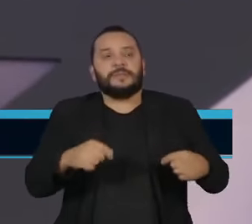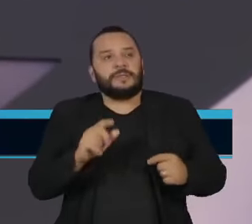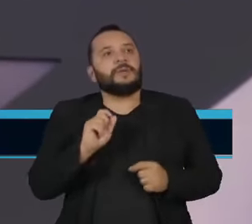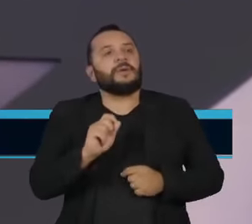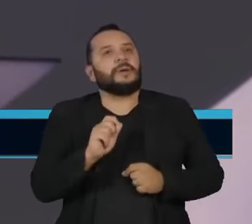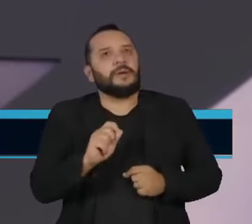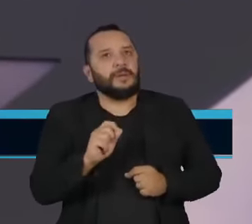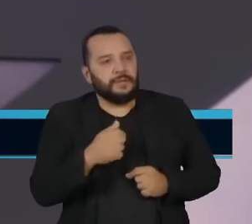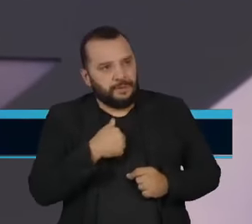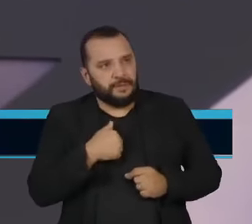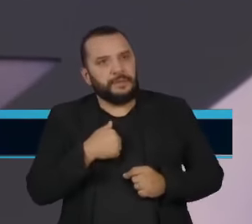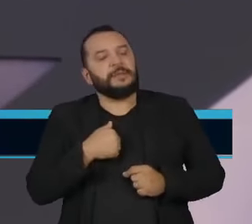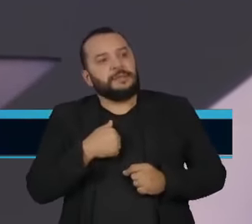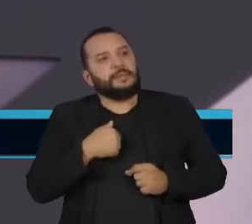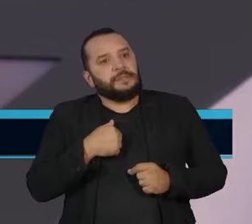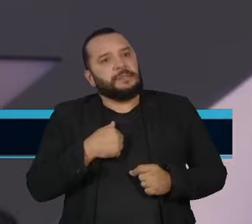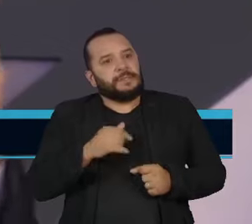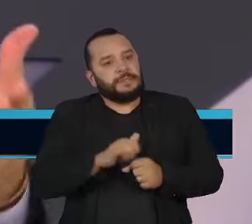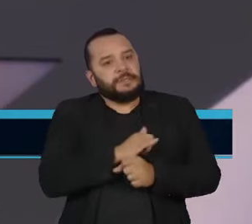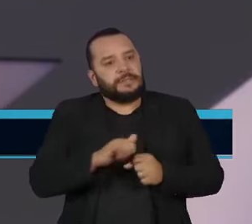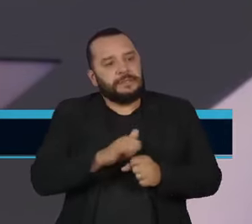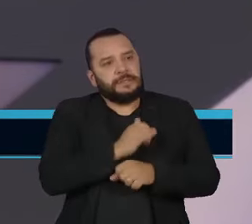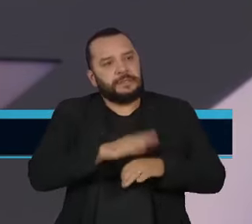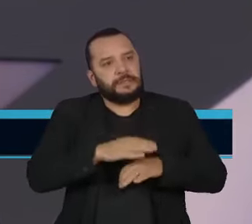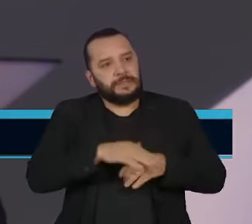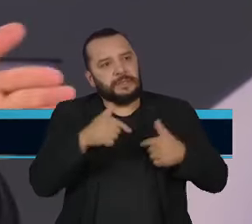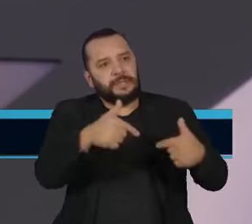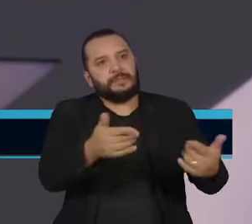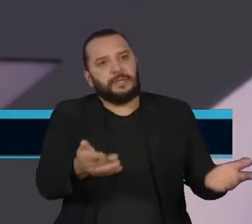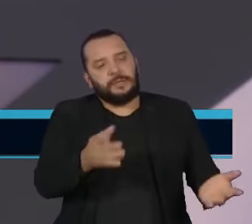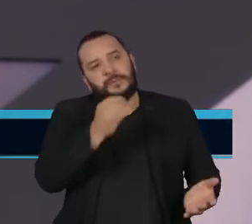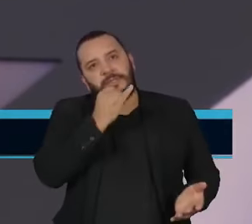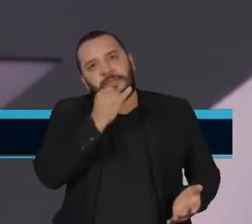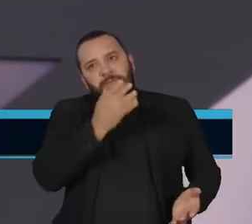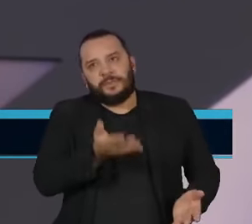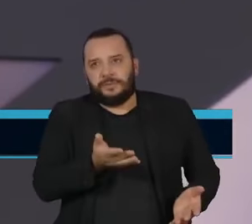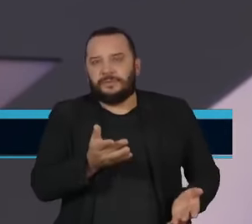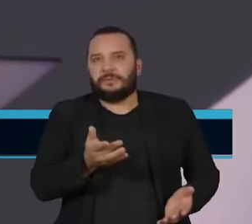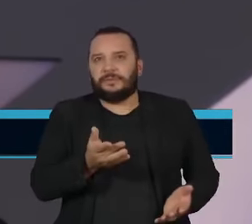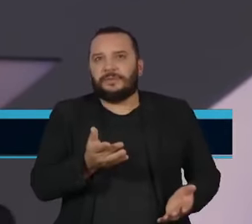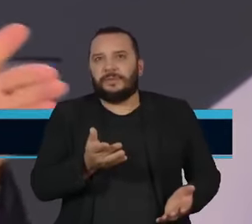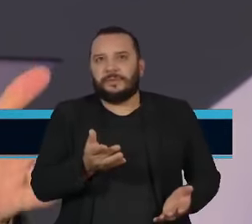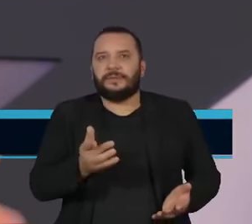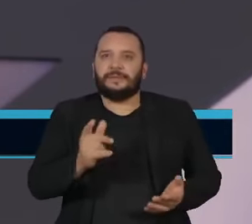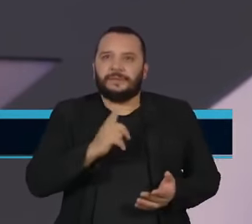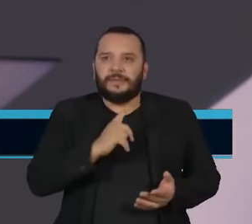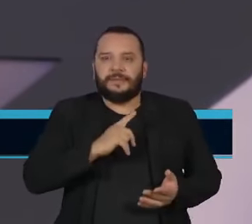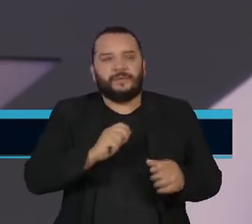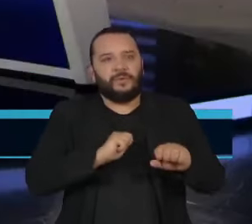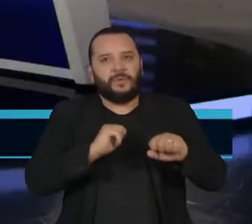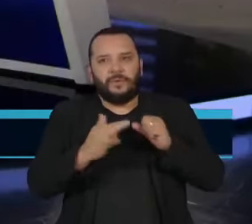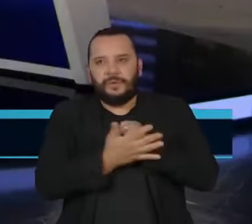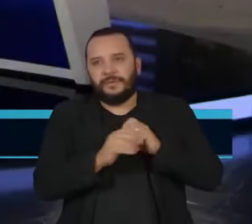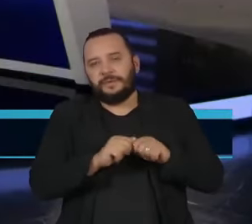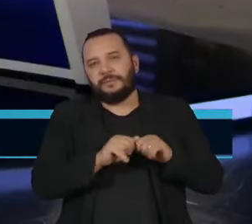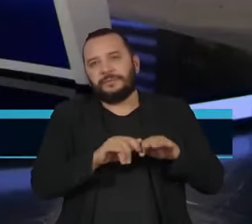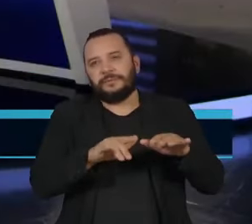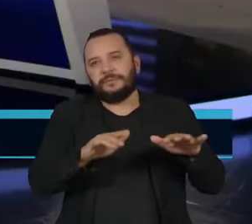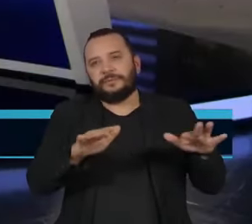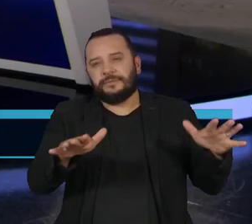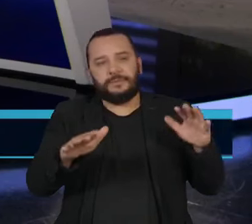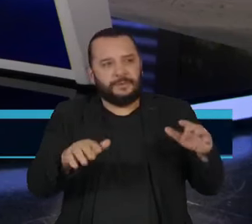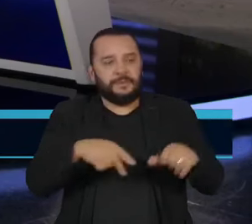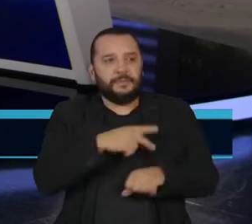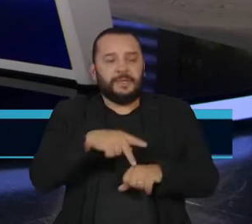para politicamente se engajar. Então, por exemplo, quando a gente teve que levar um choque aí de uma pandemia para o país, para o